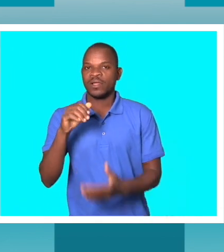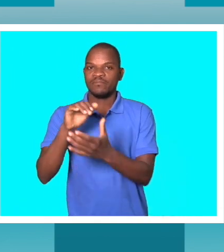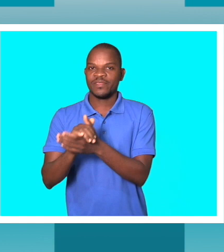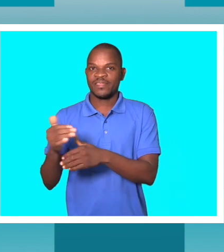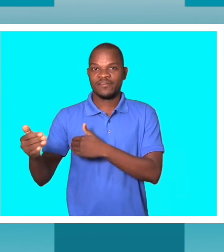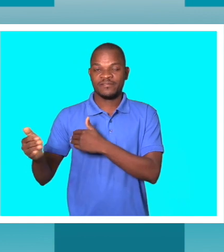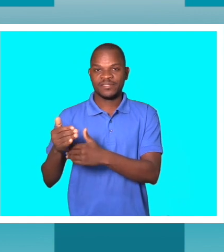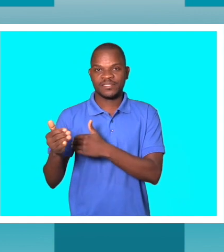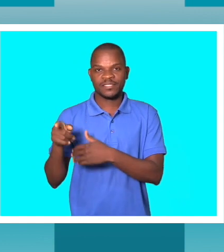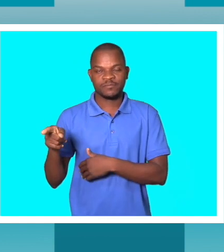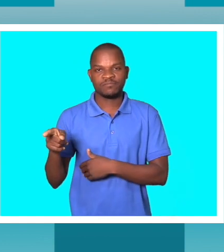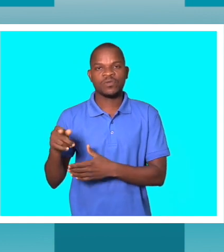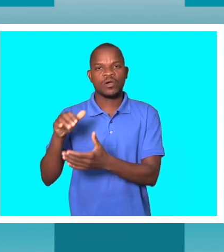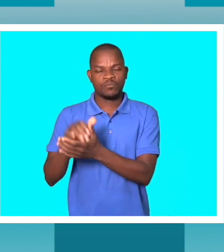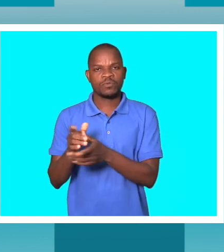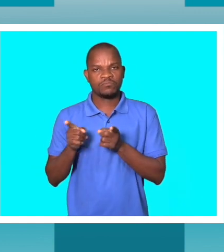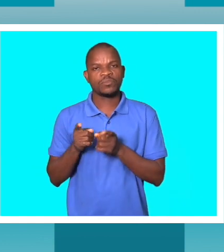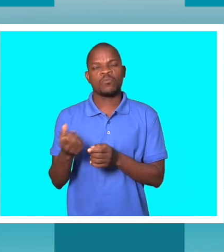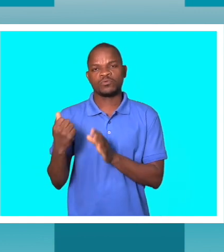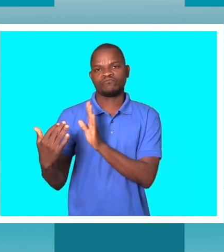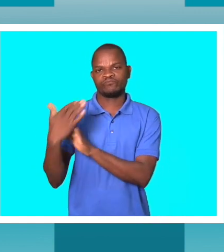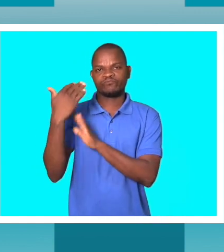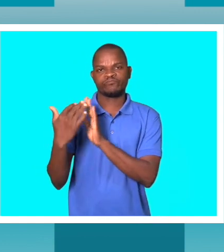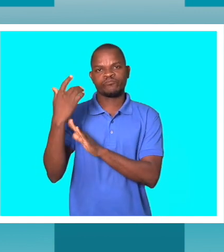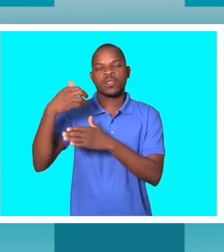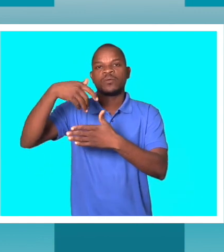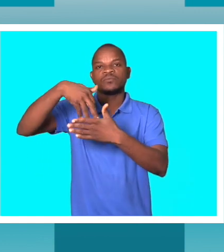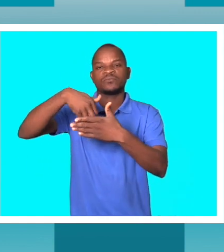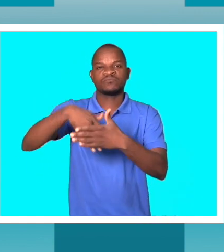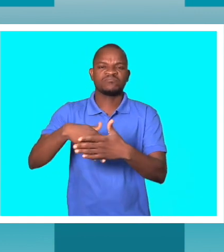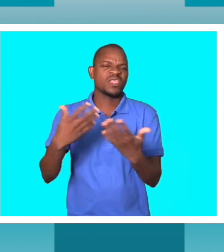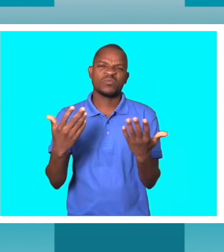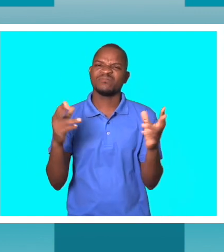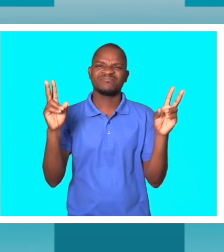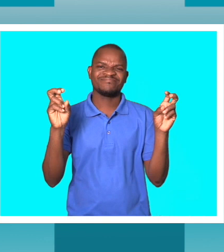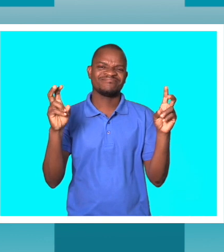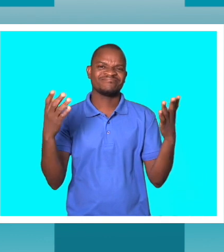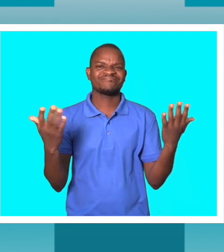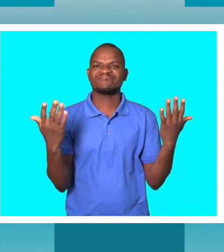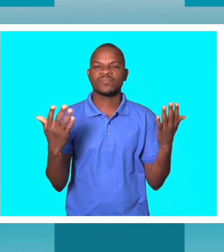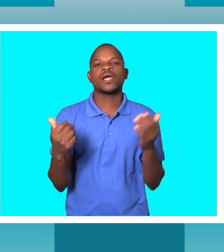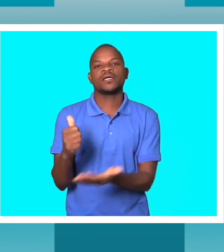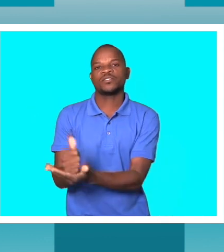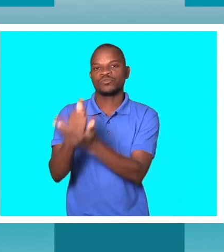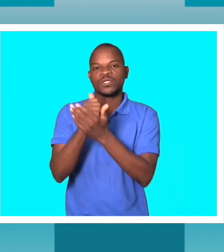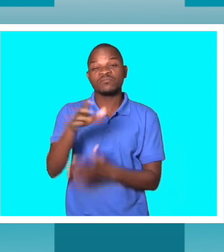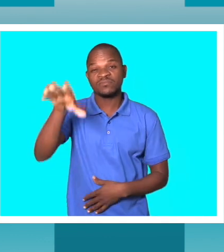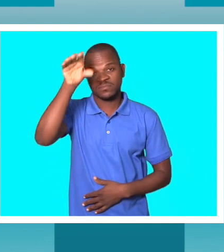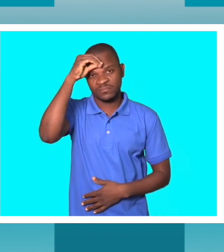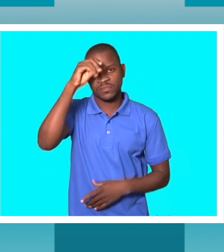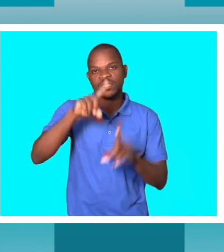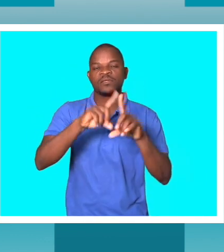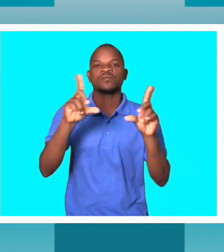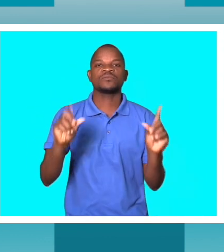amiga vizinha que tem como me explicar, como eu posso dizer, me